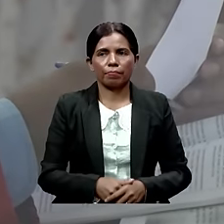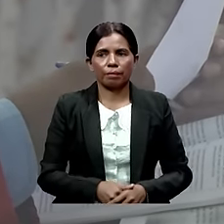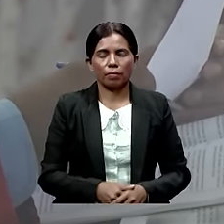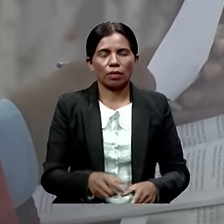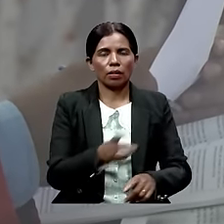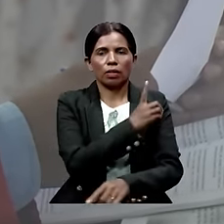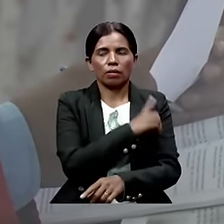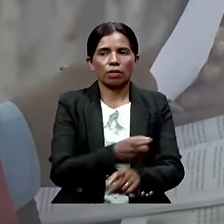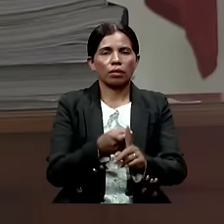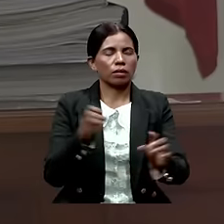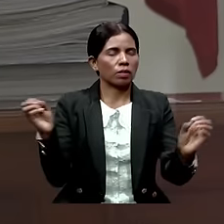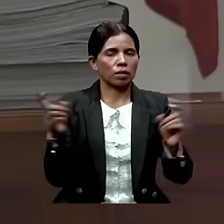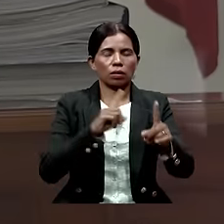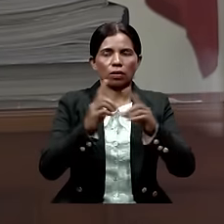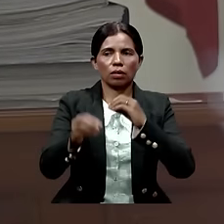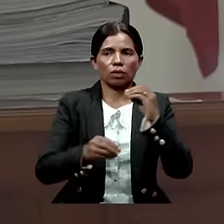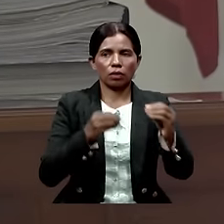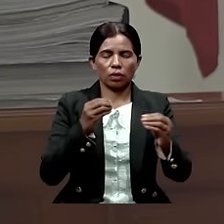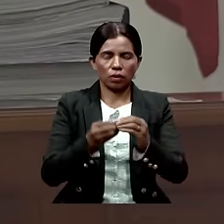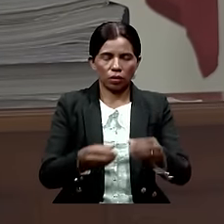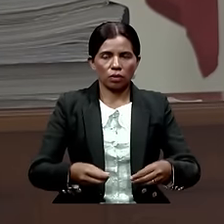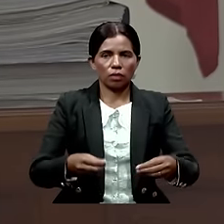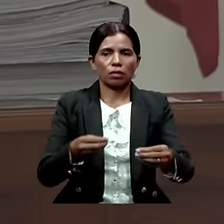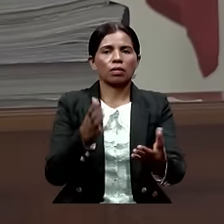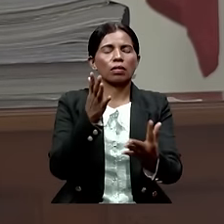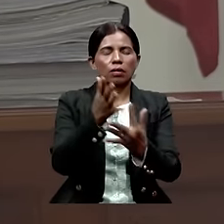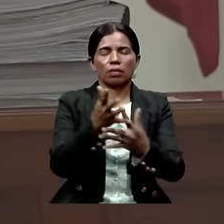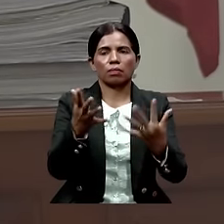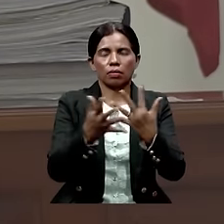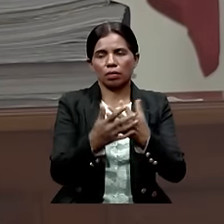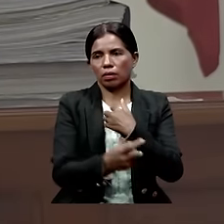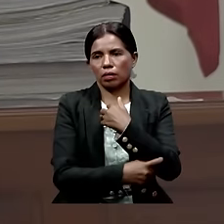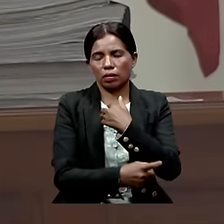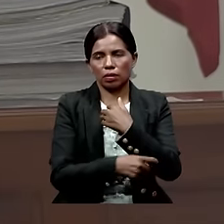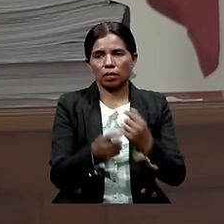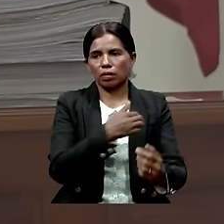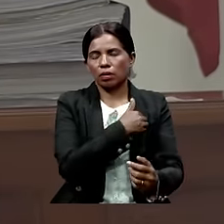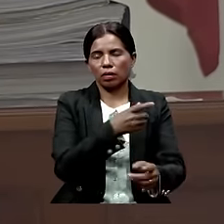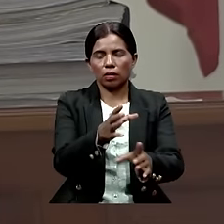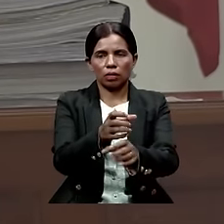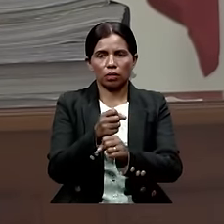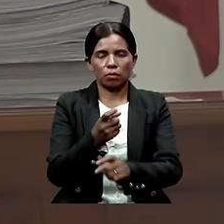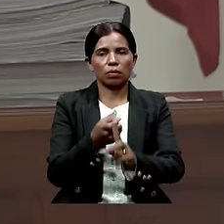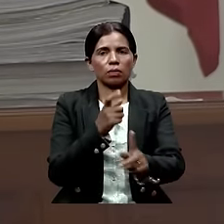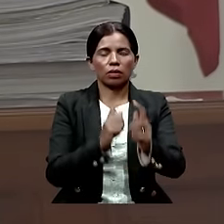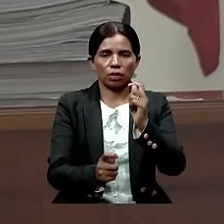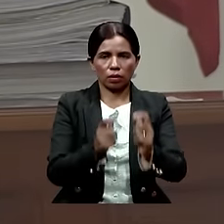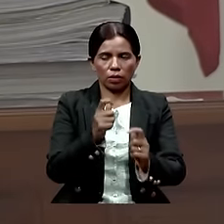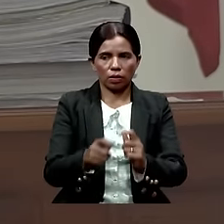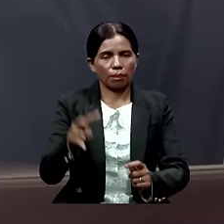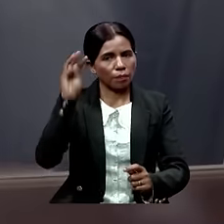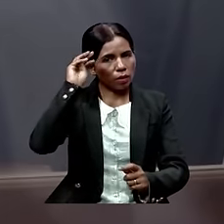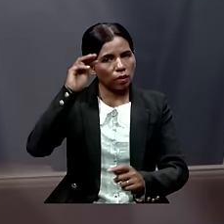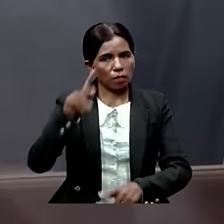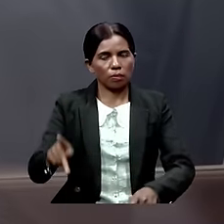usi arguido sira laiha komentario ba pena nebe fo bania cliente, tamba sida uksimu karta escrita ruma usi tribunal. Antes ne, Ministério